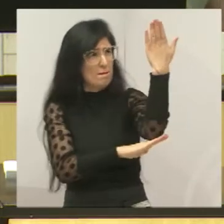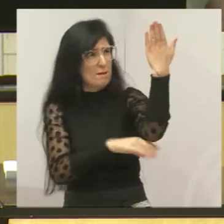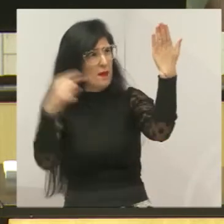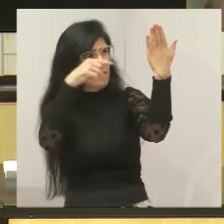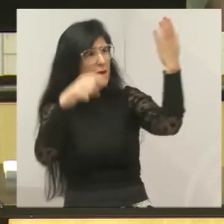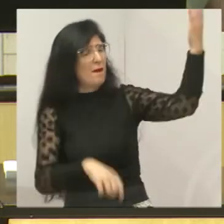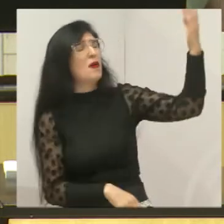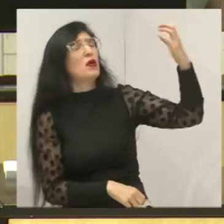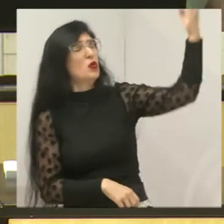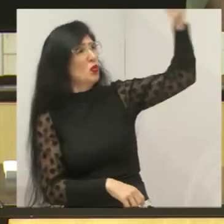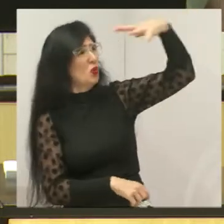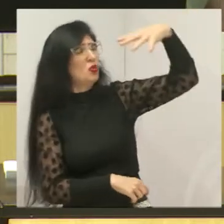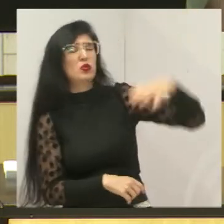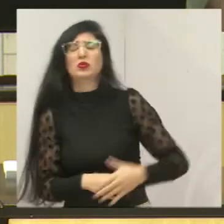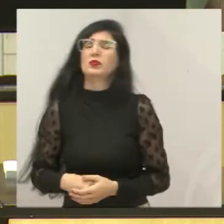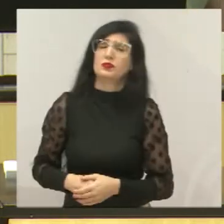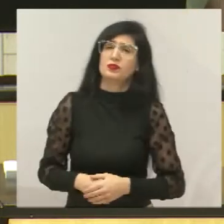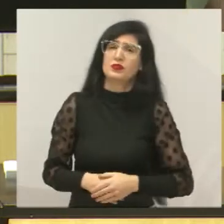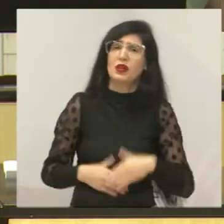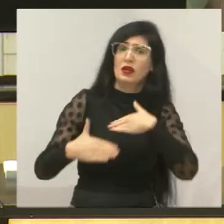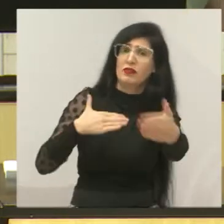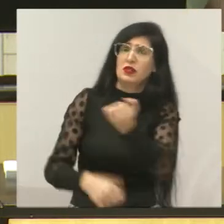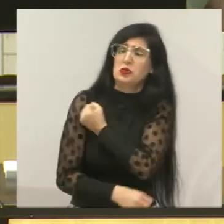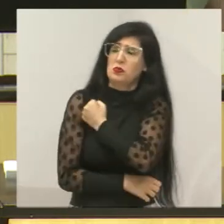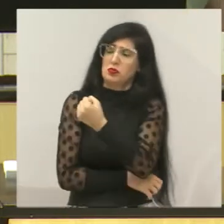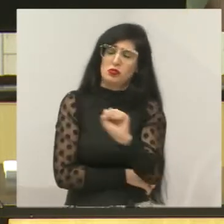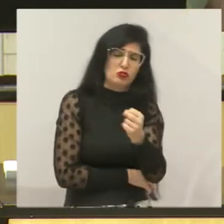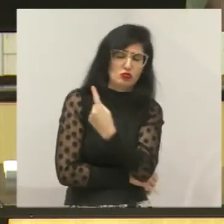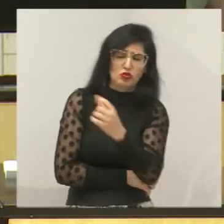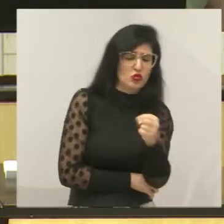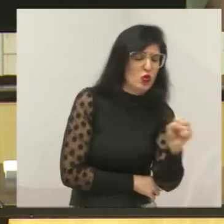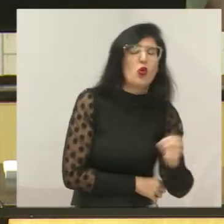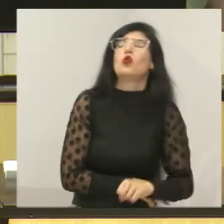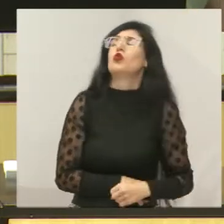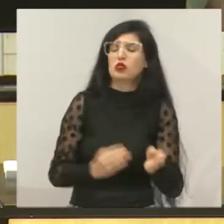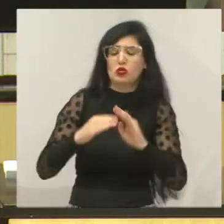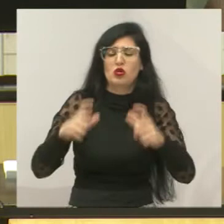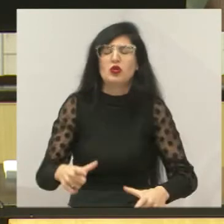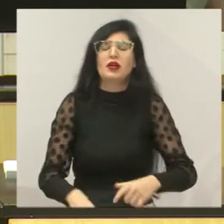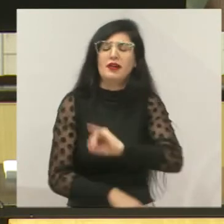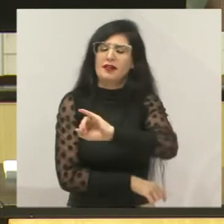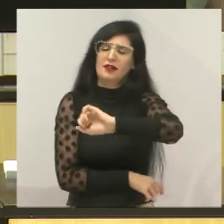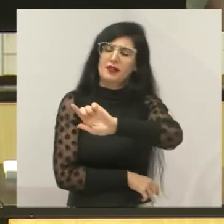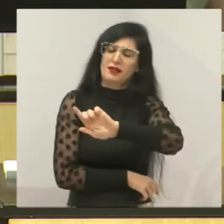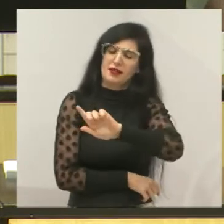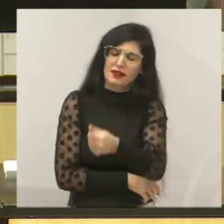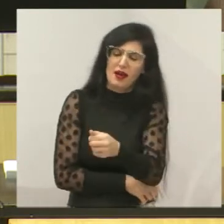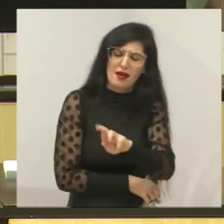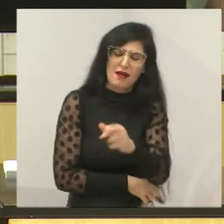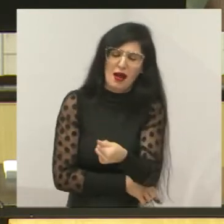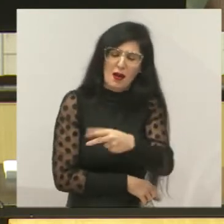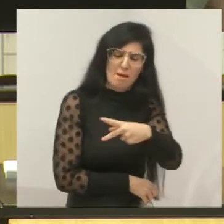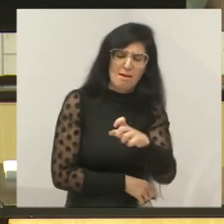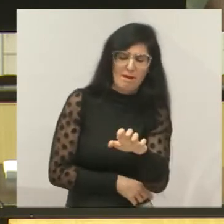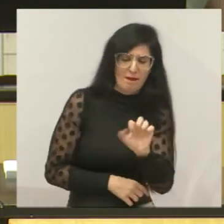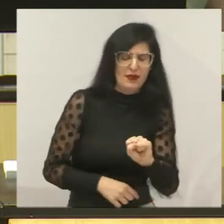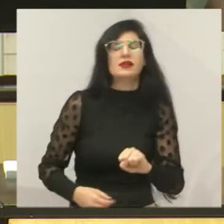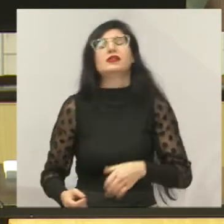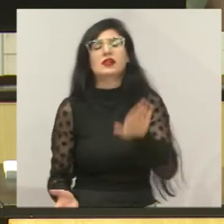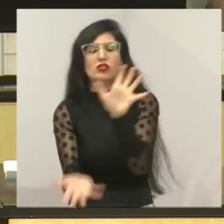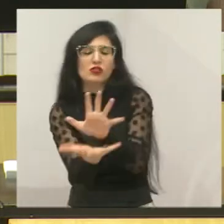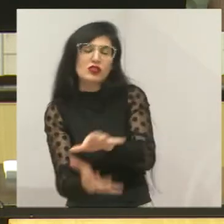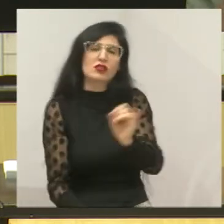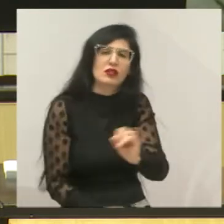existente na Rua dos Engenheiros, em frente ao número 18, no bairro Chácaras Reunidas e Igarapés, em Jacareí. Assim sendo, muito respeitosamente, recorremos